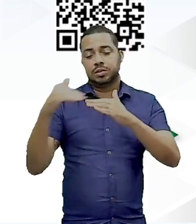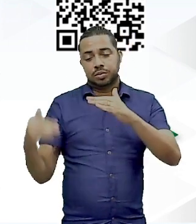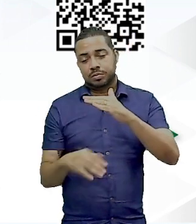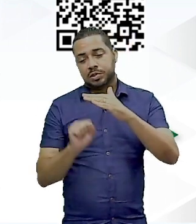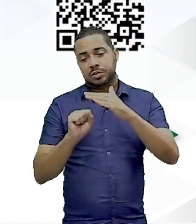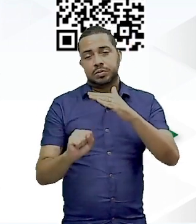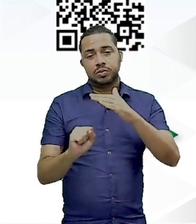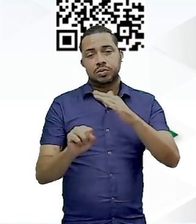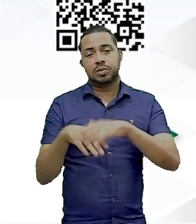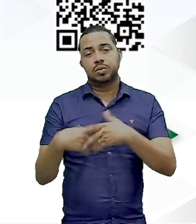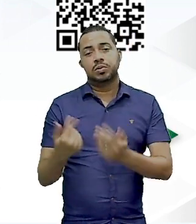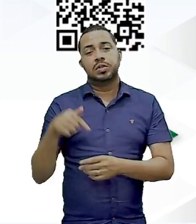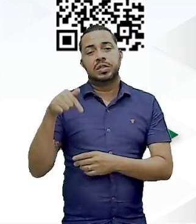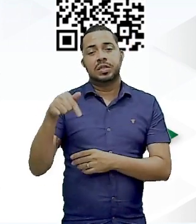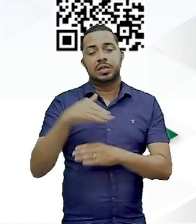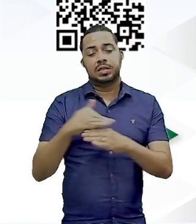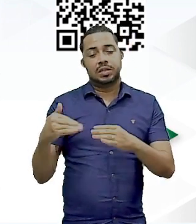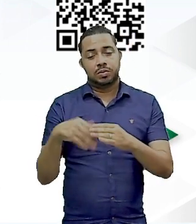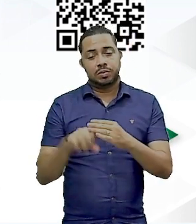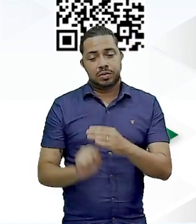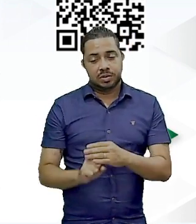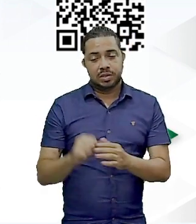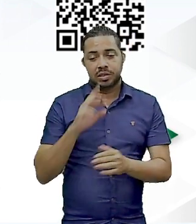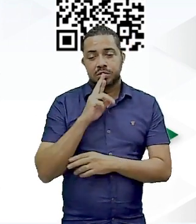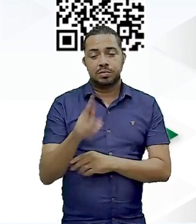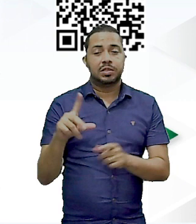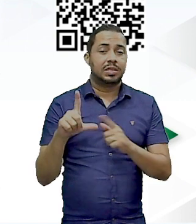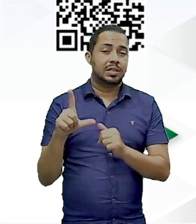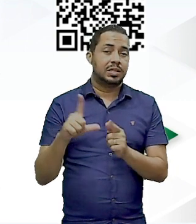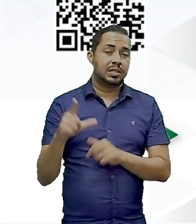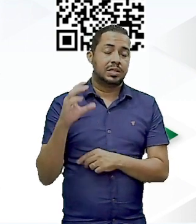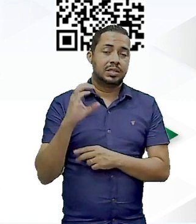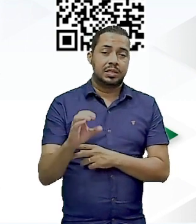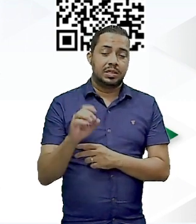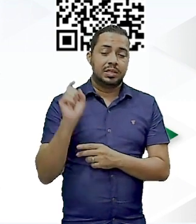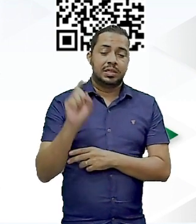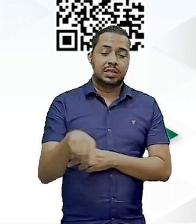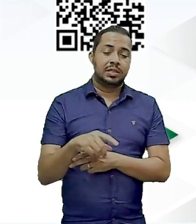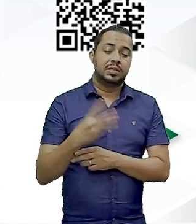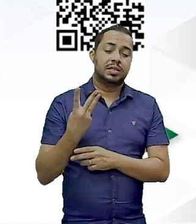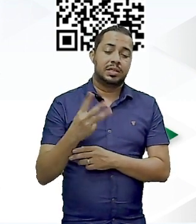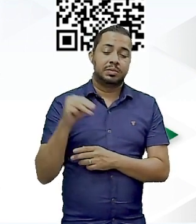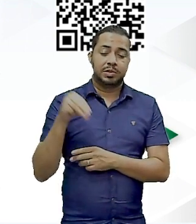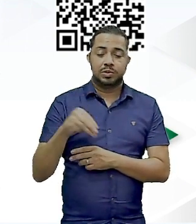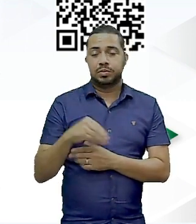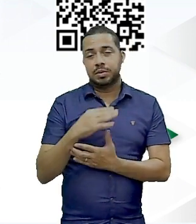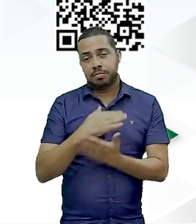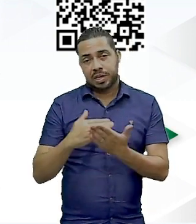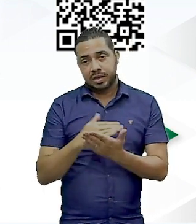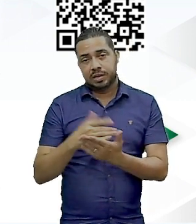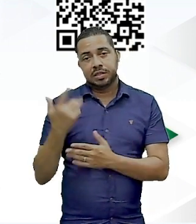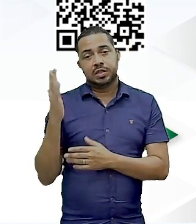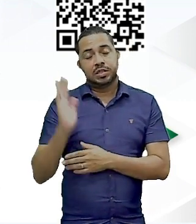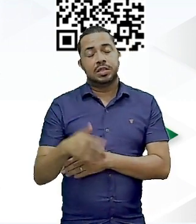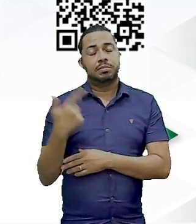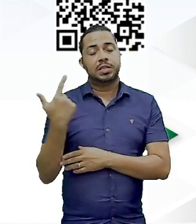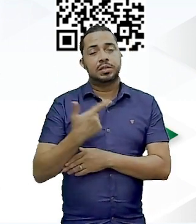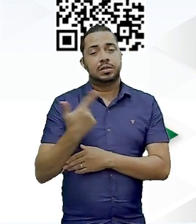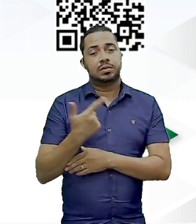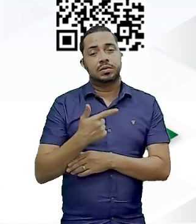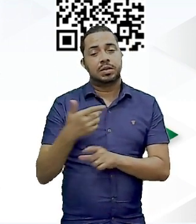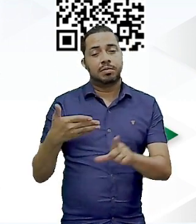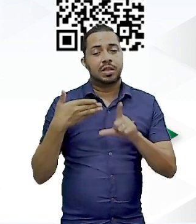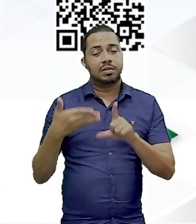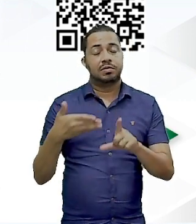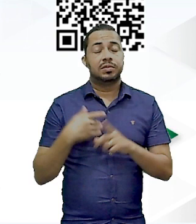ou 7 oitavos. Resposta, letra C. Clicou aí em 3 minutos e meio, você já vai para a segunda plataforma